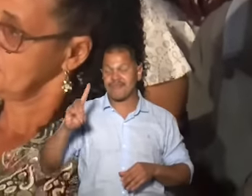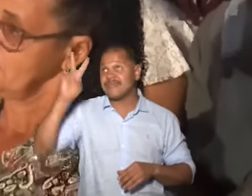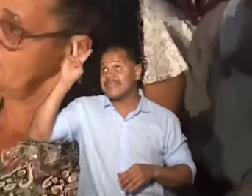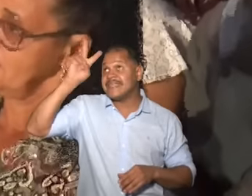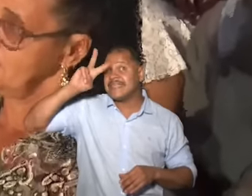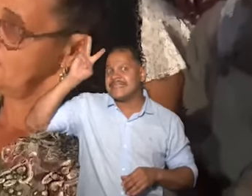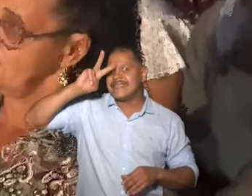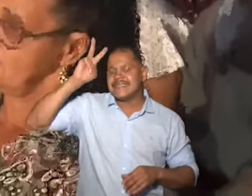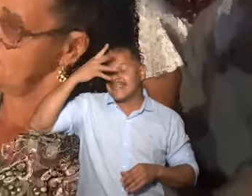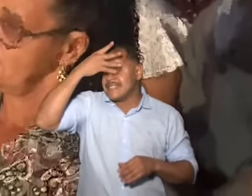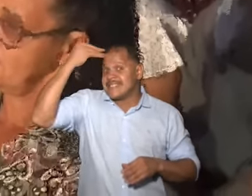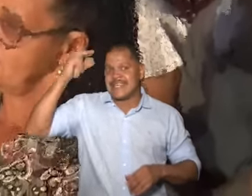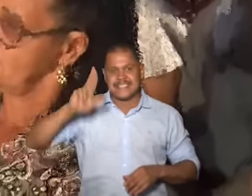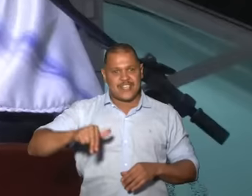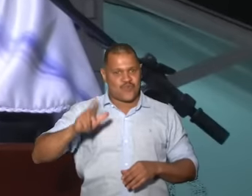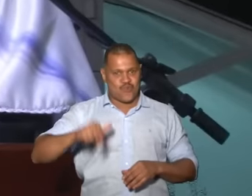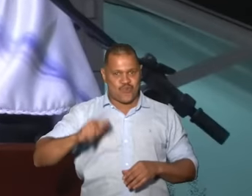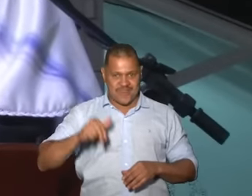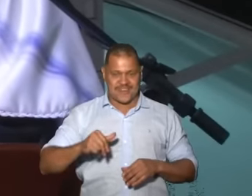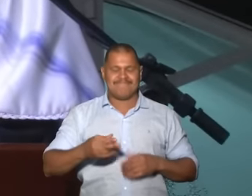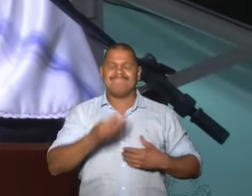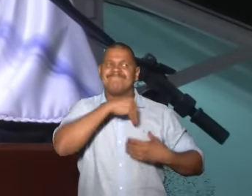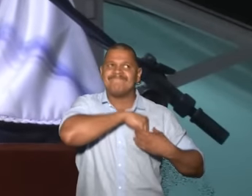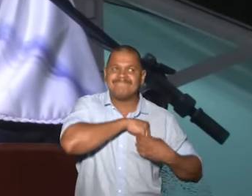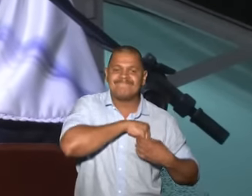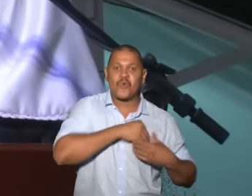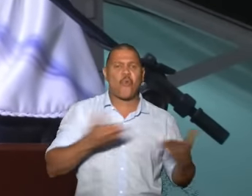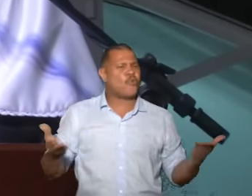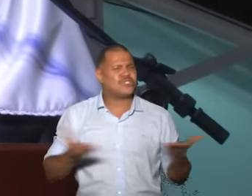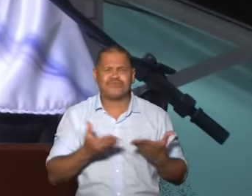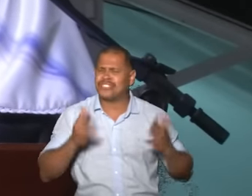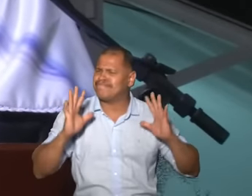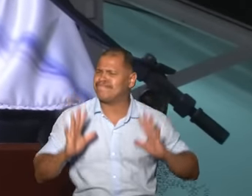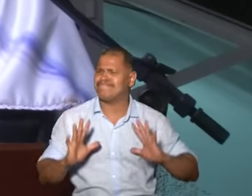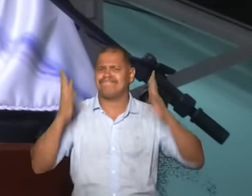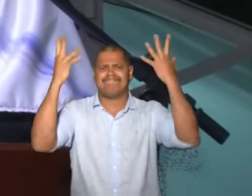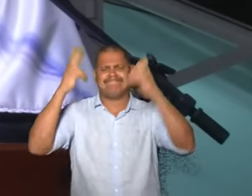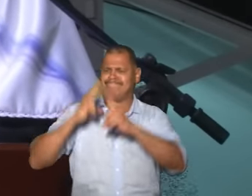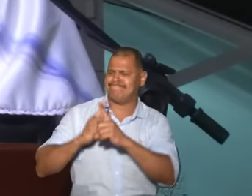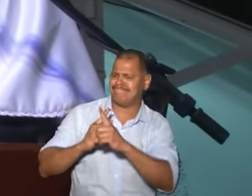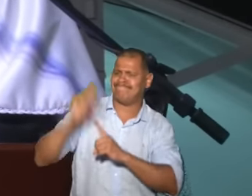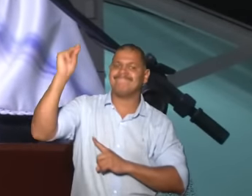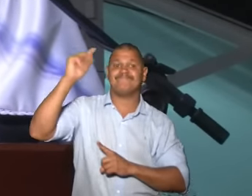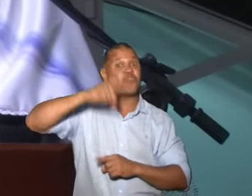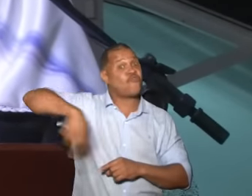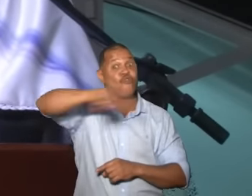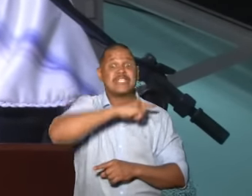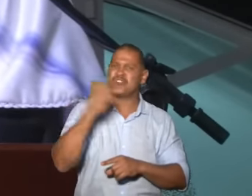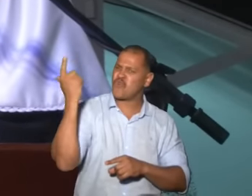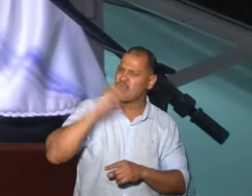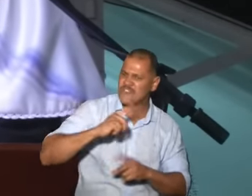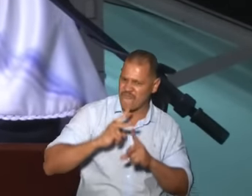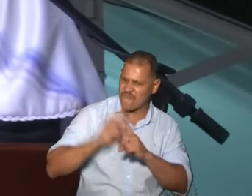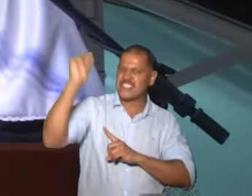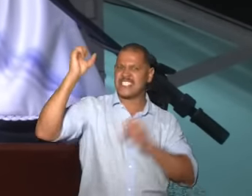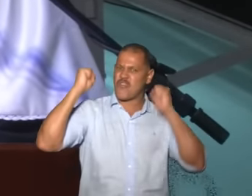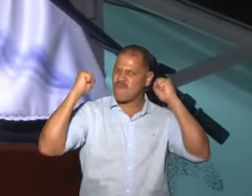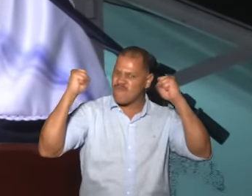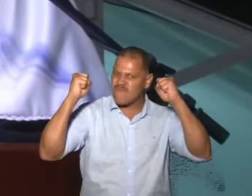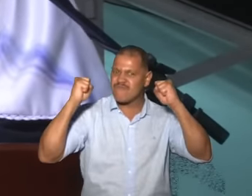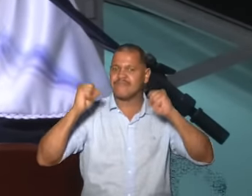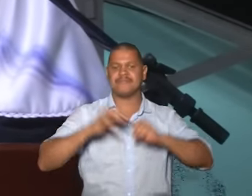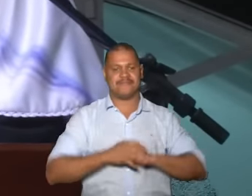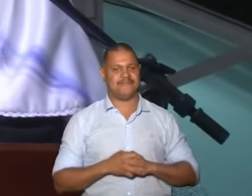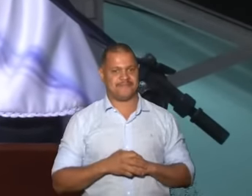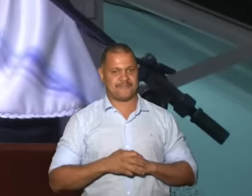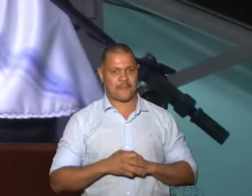de suas mentes e de seus corações. Dia de vitória. Vocês venceram, isso mesmo, vocês venceram. E vencer